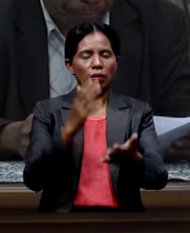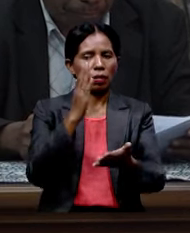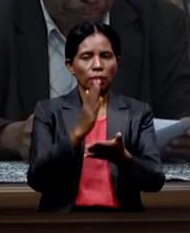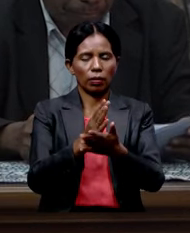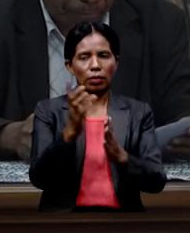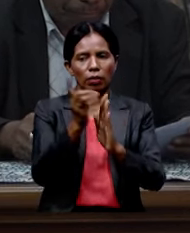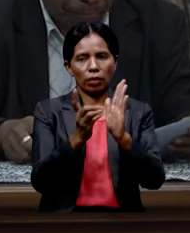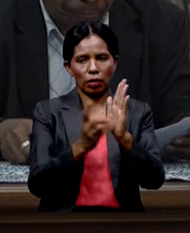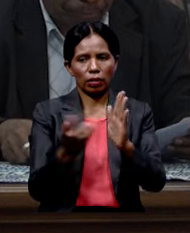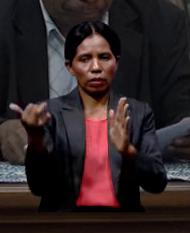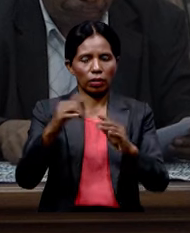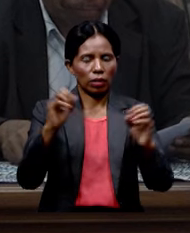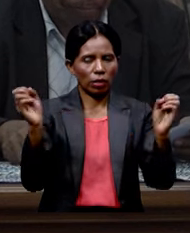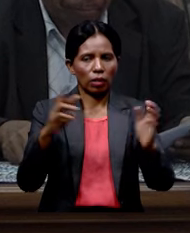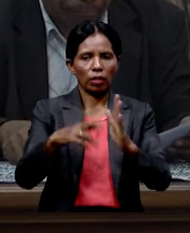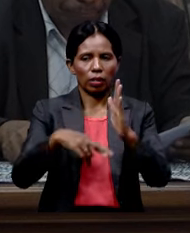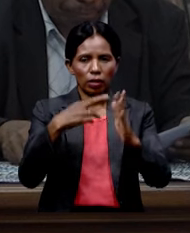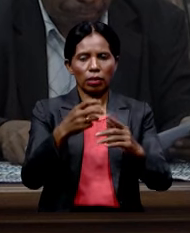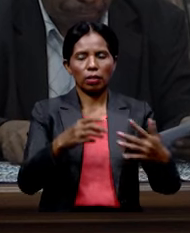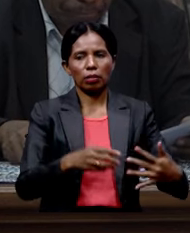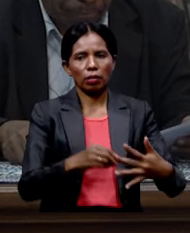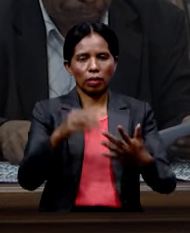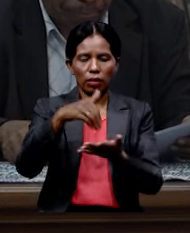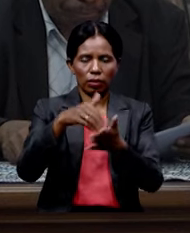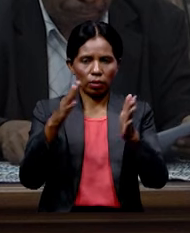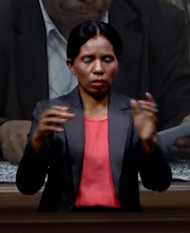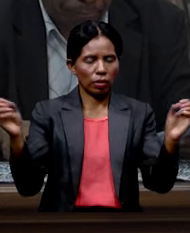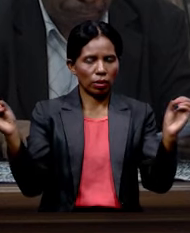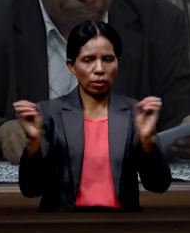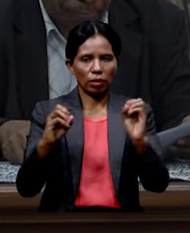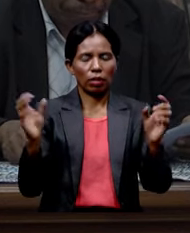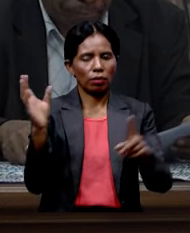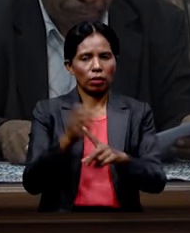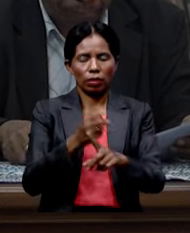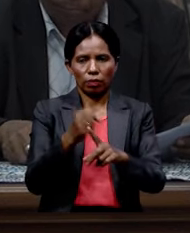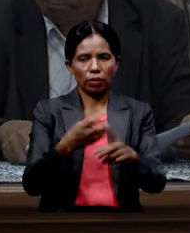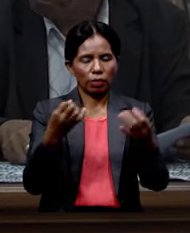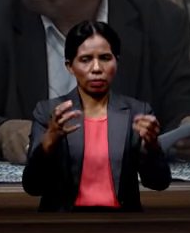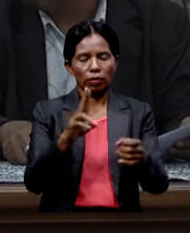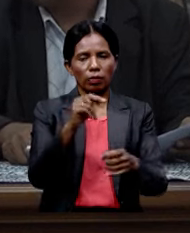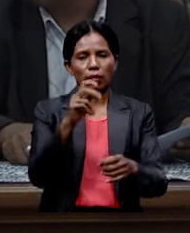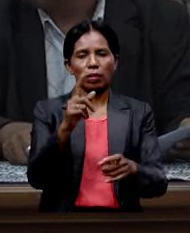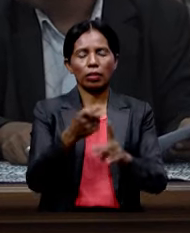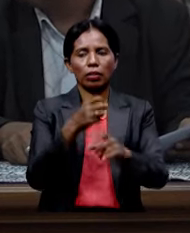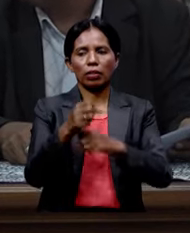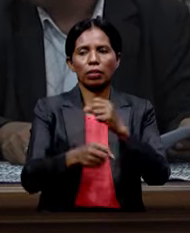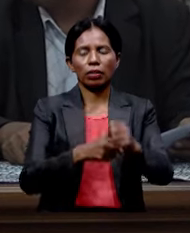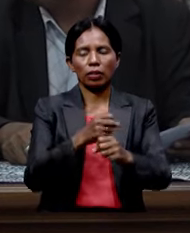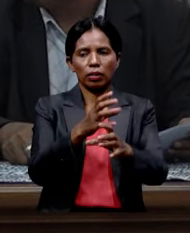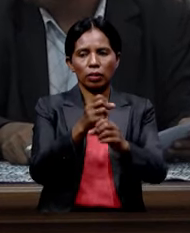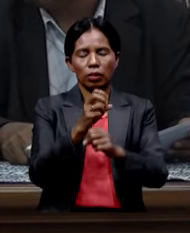para dar o sira neve lá regularizado. Liliu vai estudante lá ativo sira neve o UNTL sim husi atina em 2000,